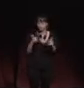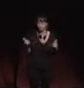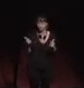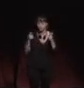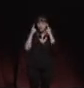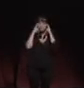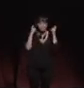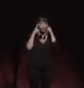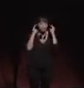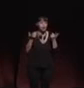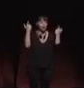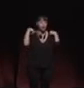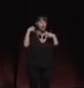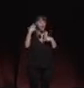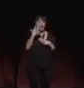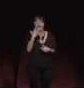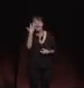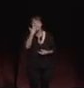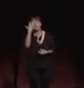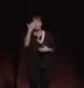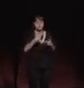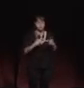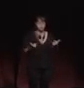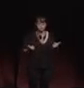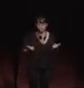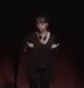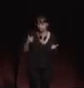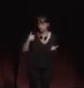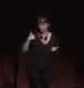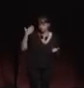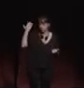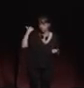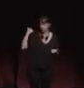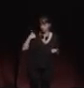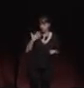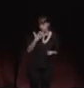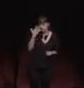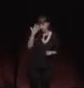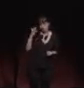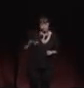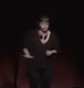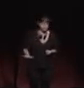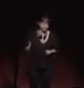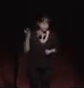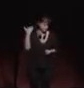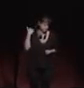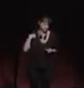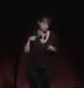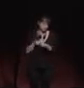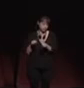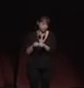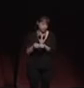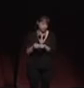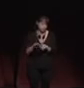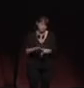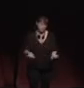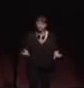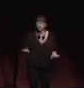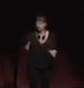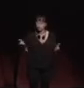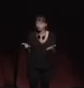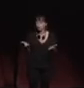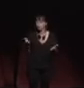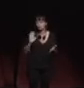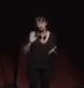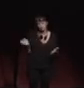que a gente fazia quando a gente cantava, que eu cheguei a cantar também ainda para os meus filhos, apesar deles hoje já